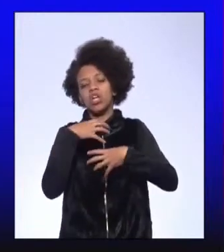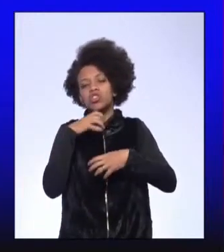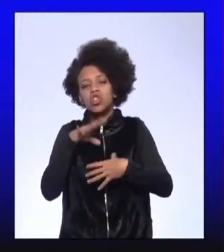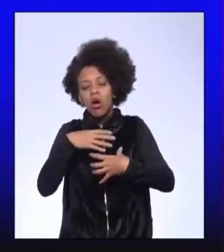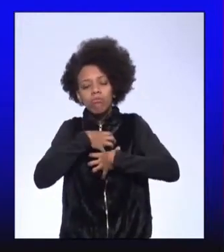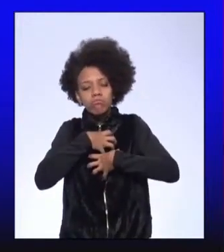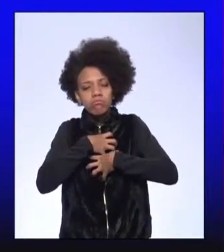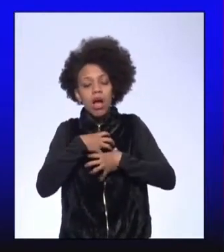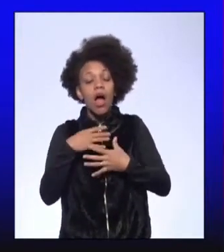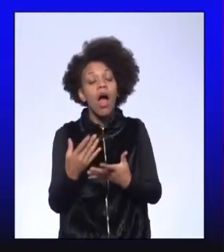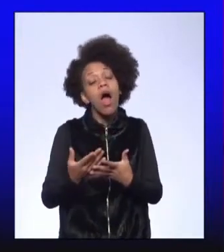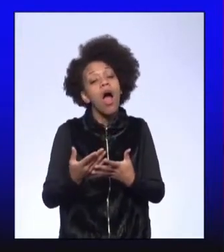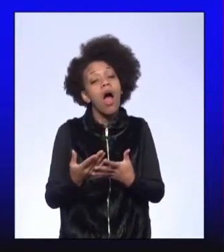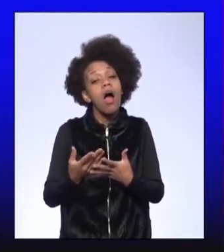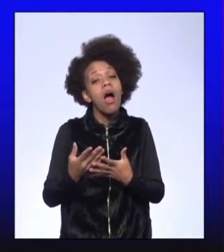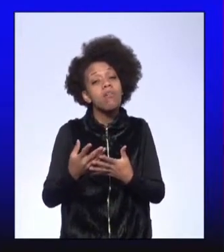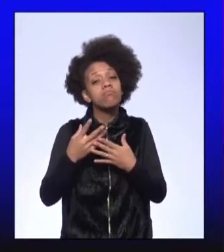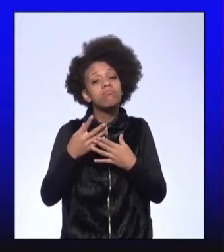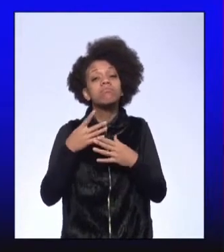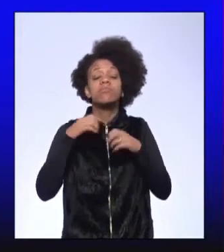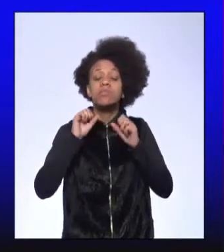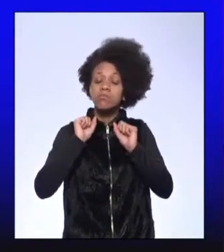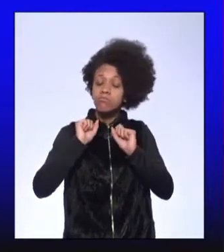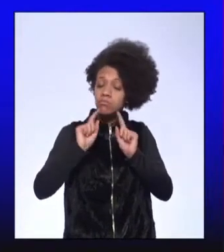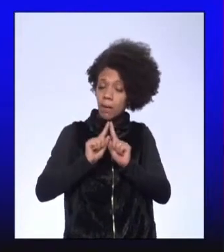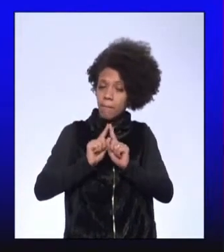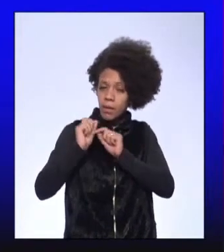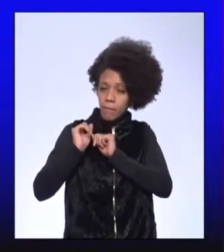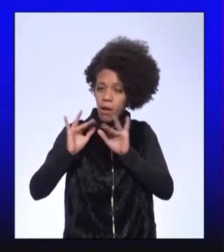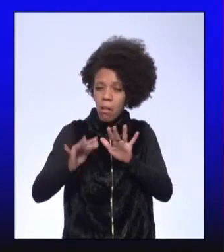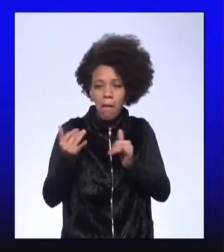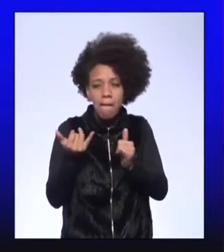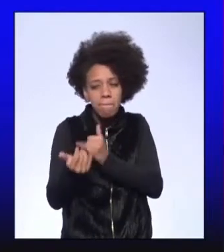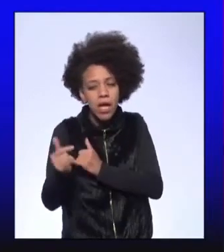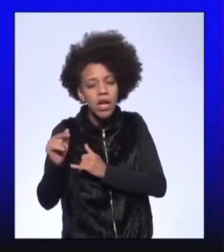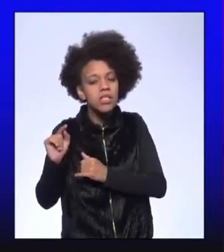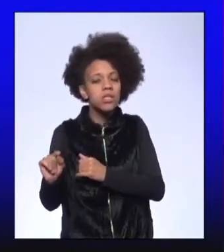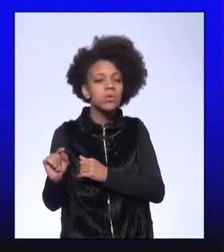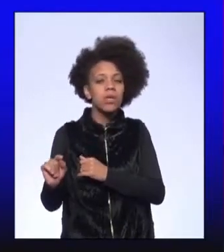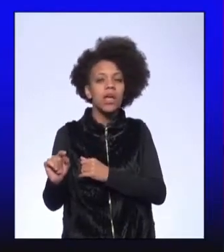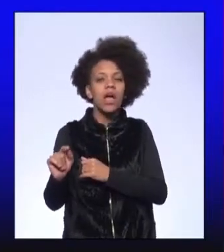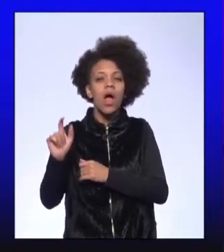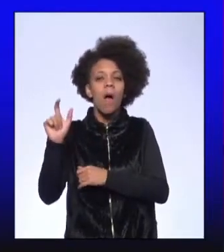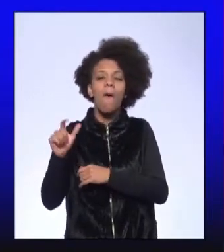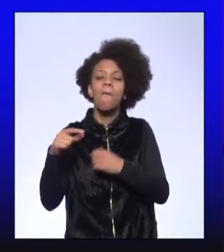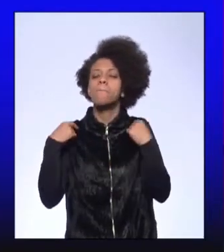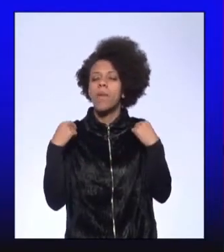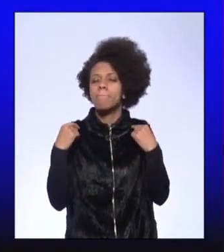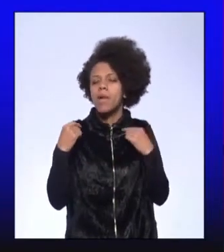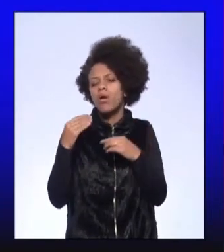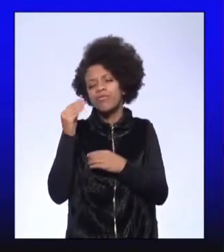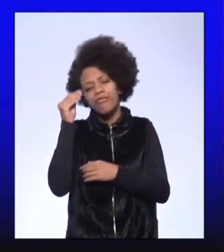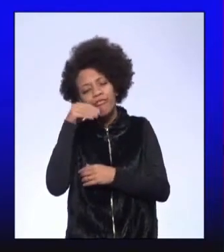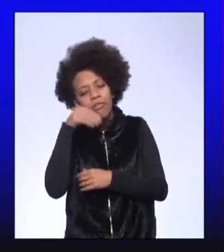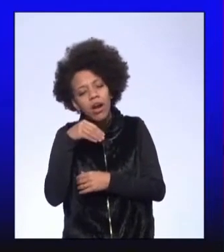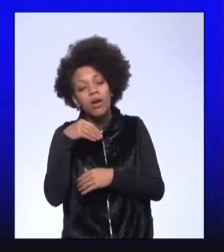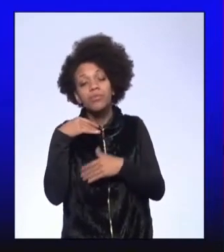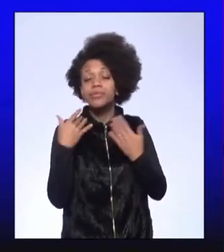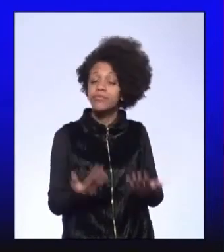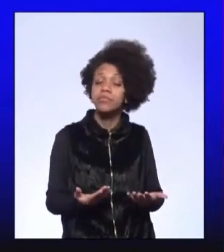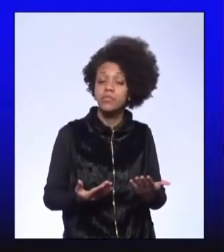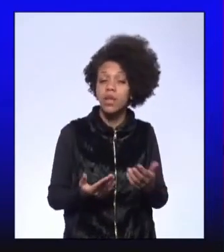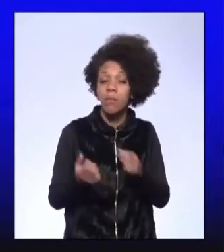de serem potencialmente transmissores, eles parecem desempenhar um papel muito menos relevante e,